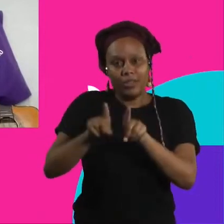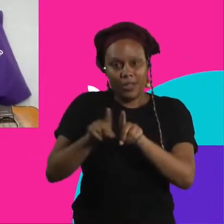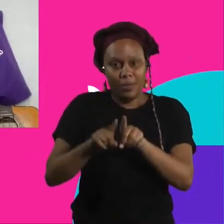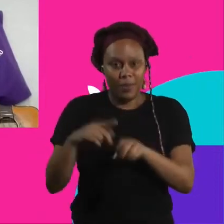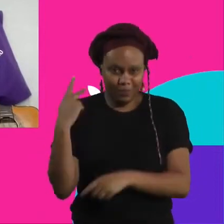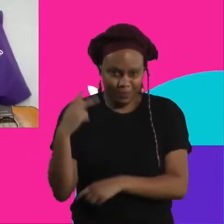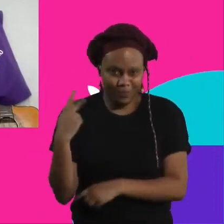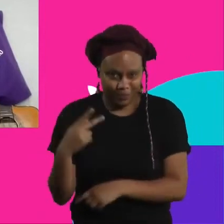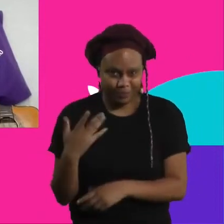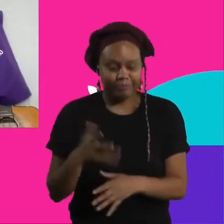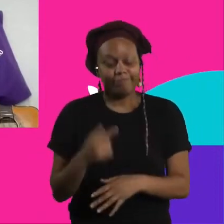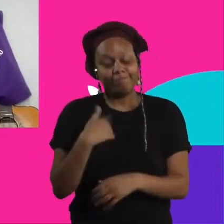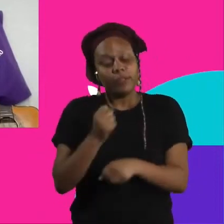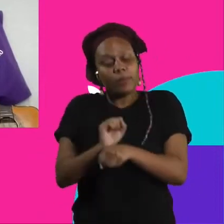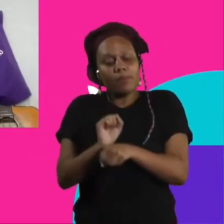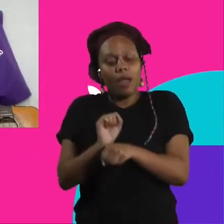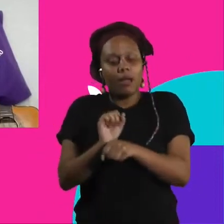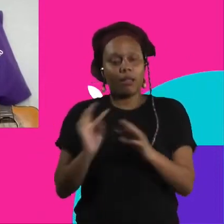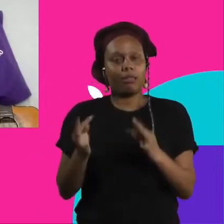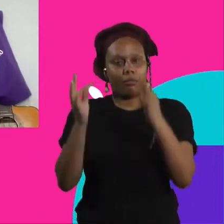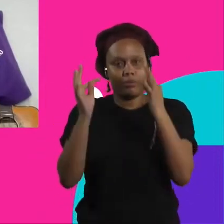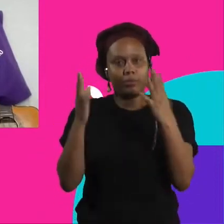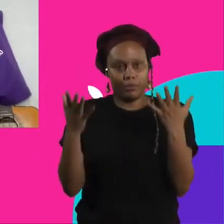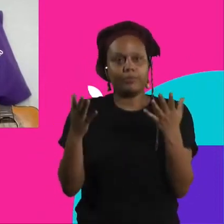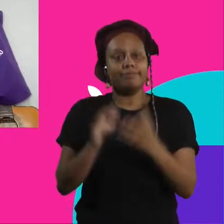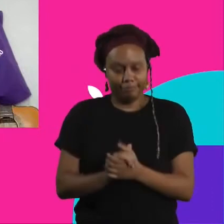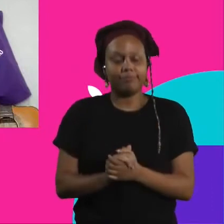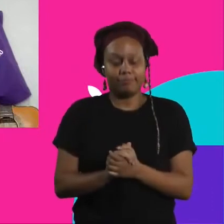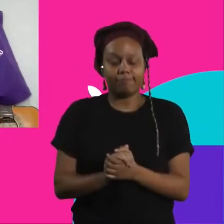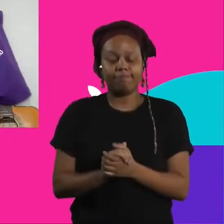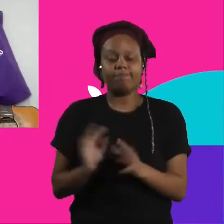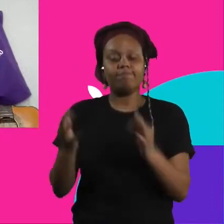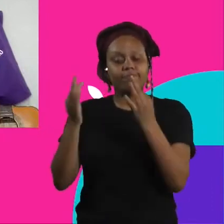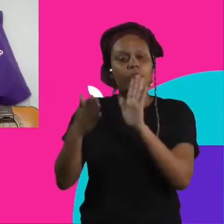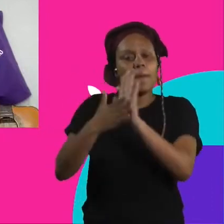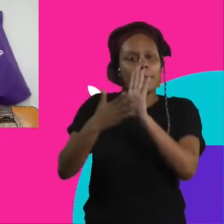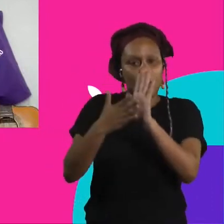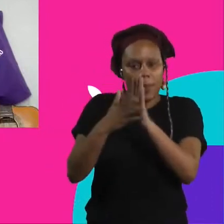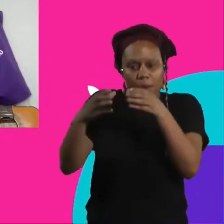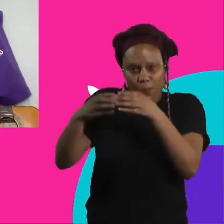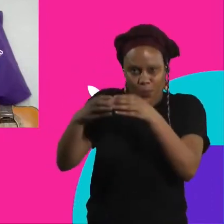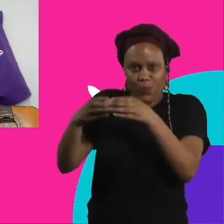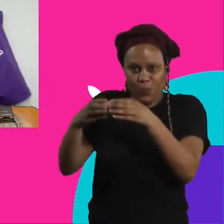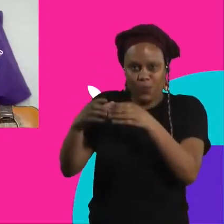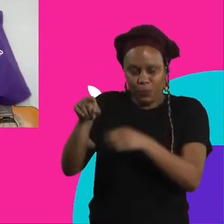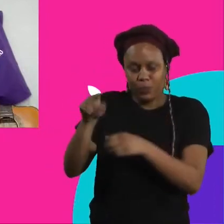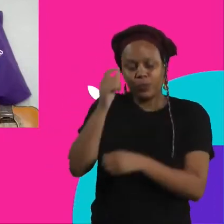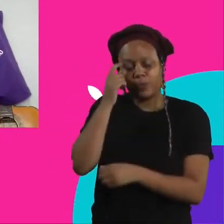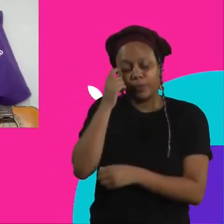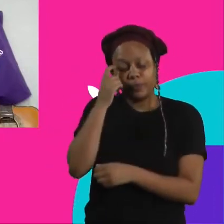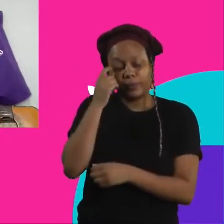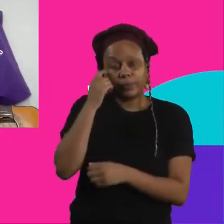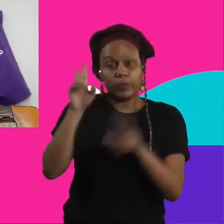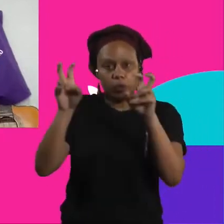na tecnologia, né? A tecnologia, quando ela foi proposta pelo grupo, né, de pessoas que deve ser o Satoshi Nakamoto do